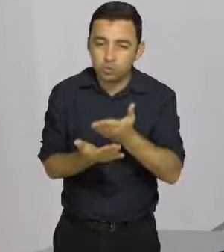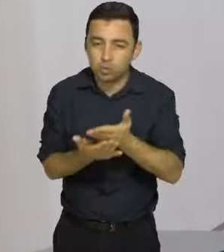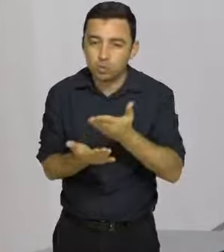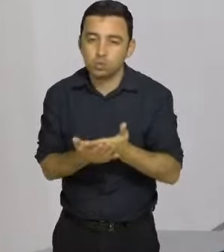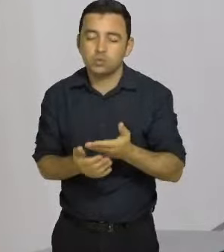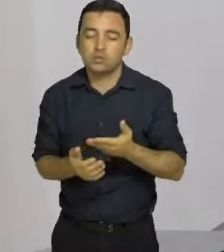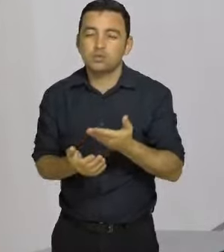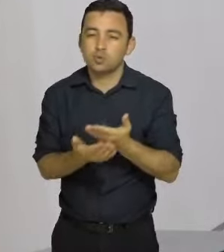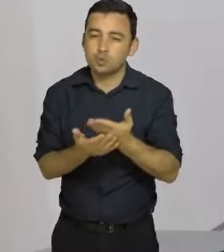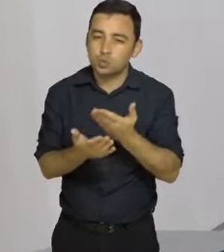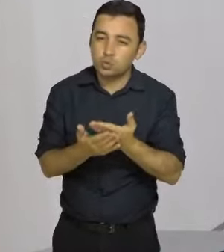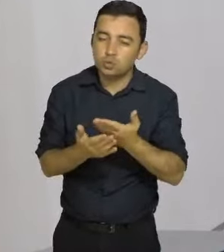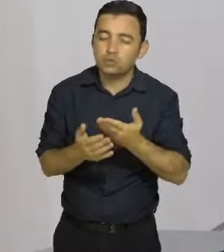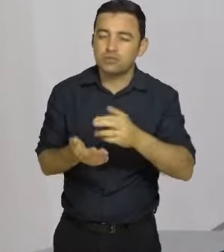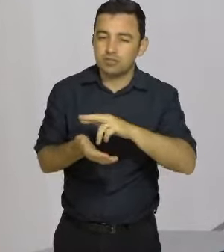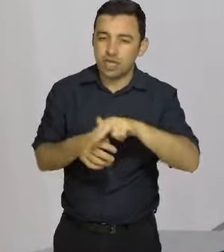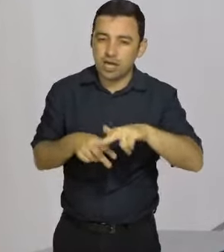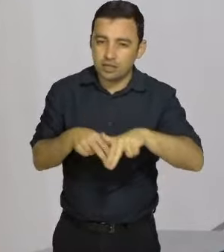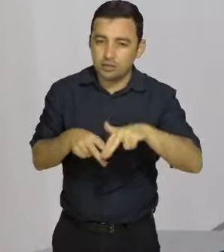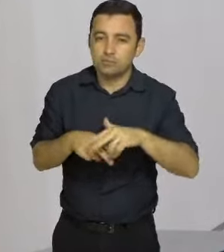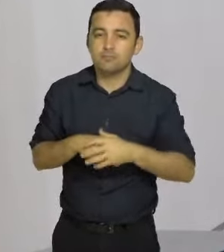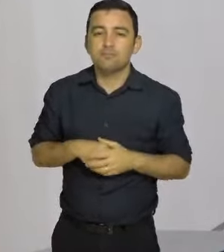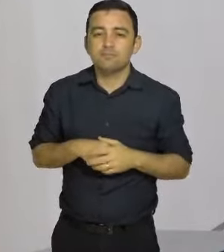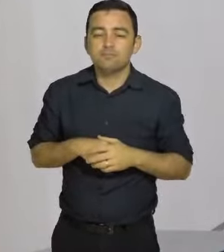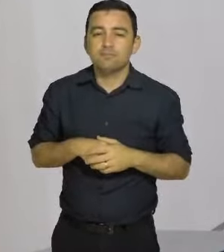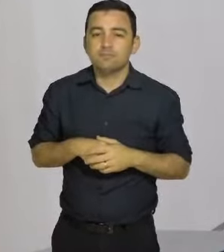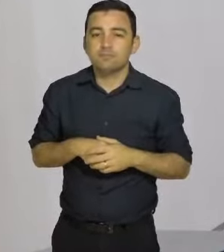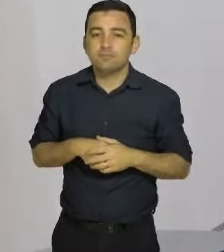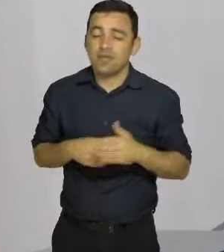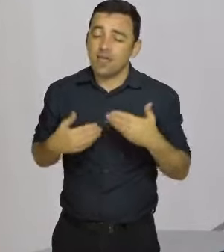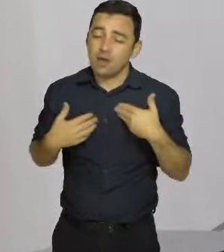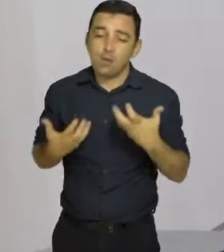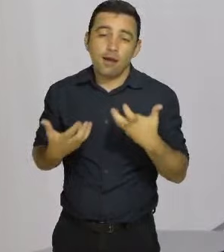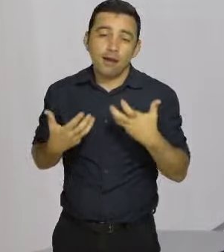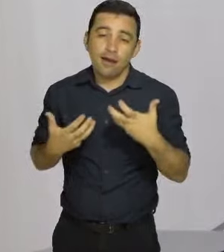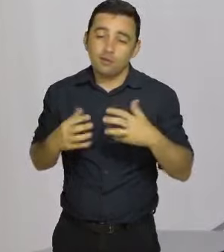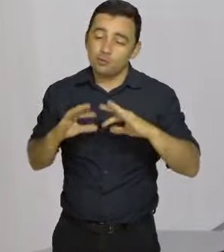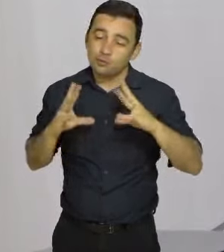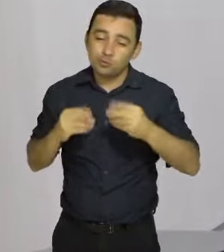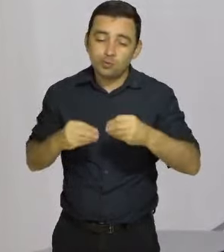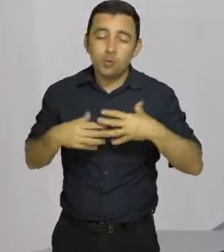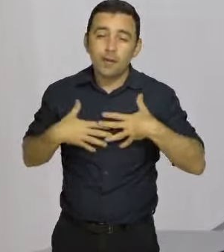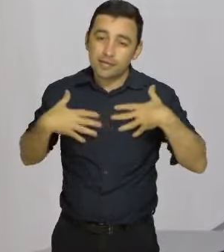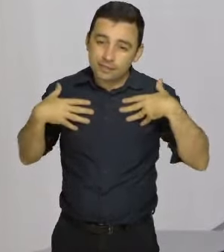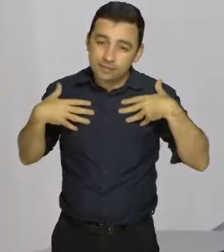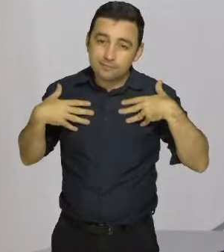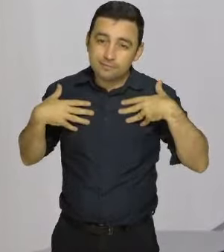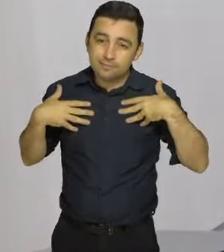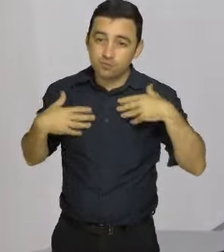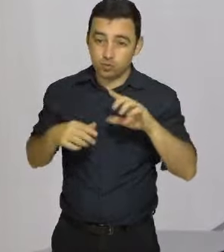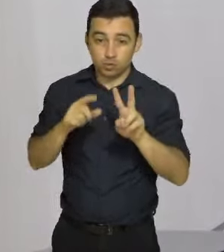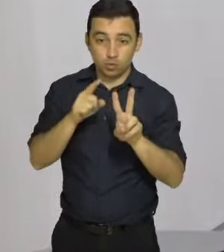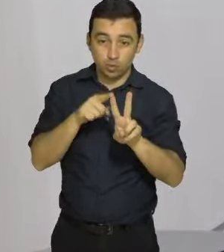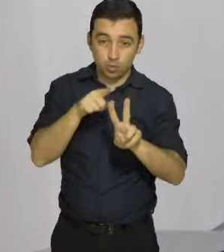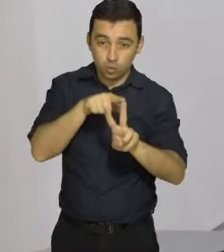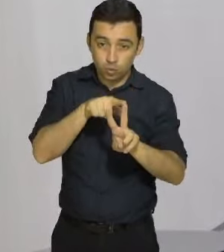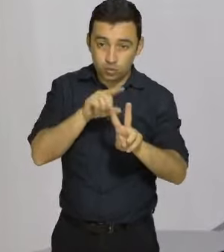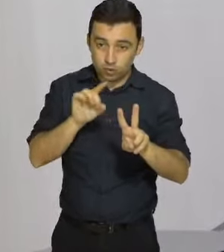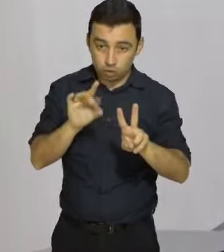Nós estamos reunidas aqui homenageando não só duas entidades